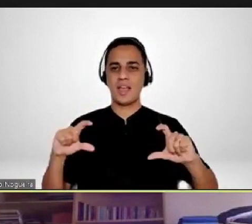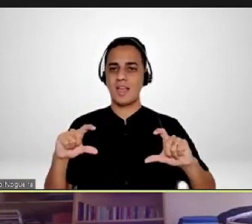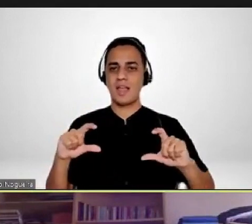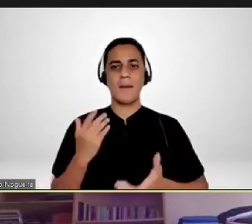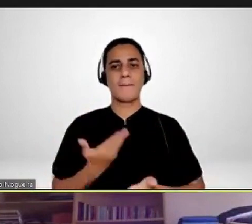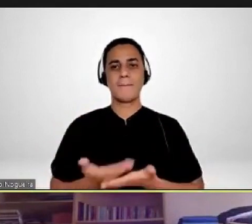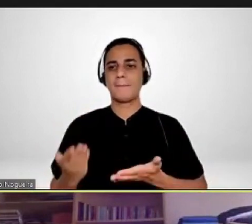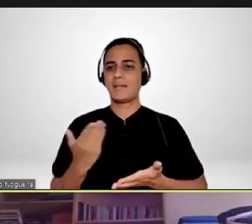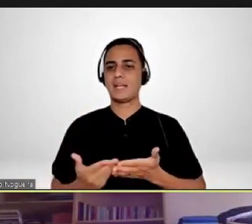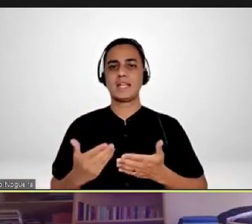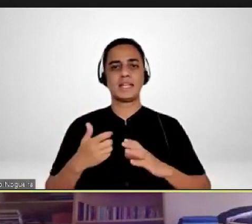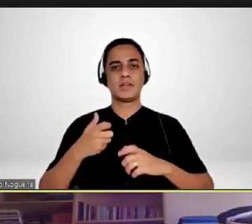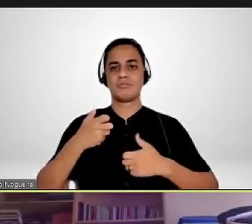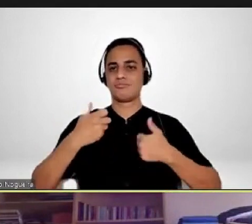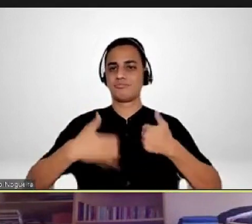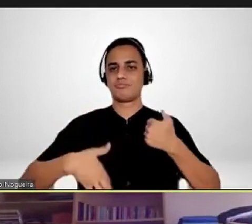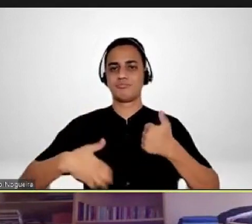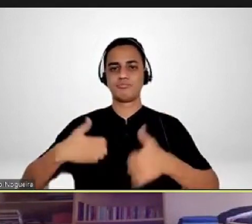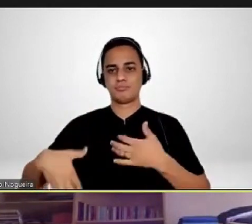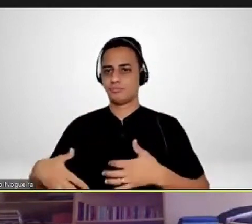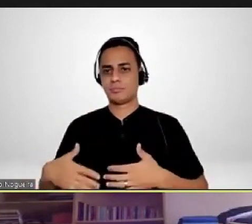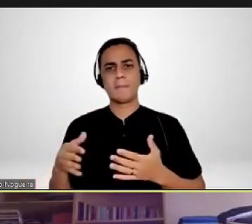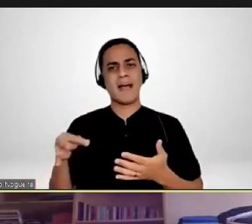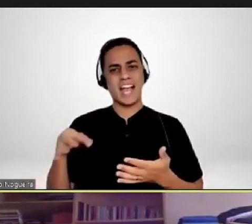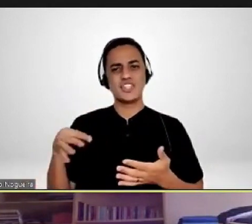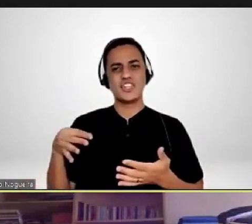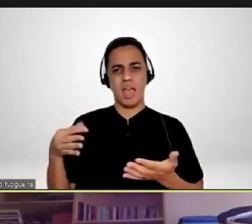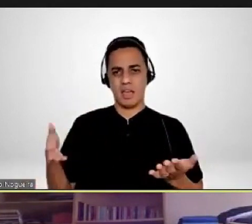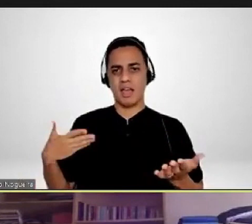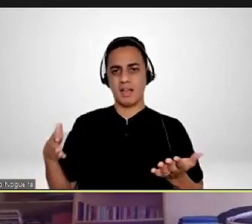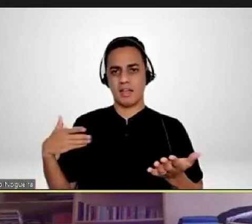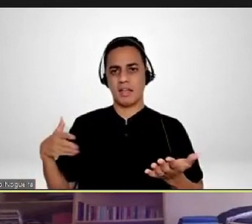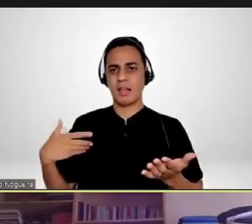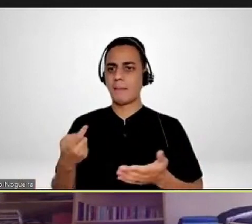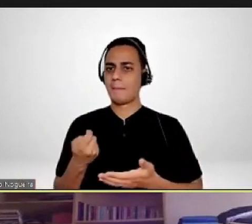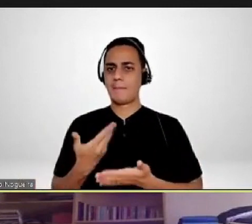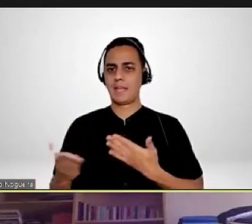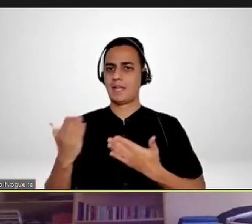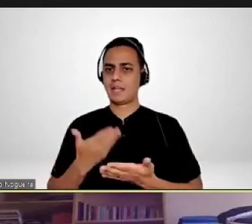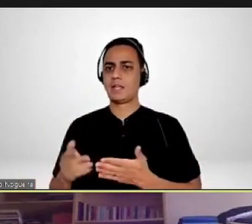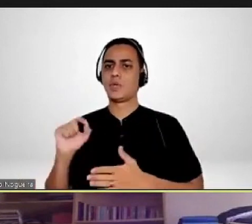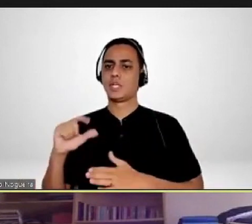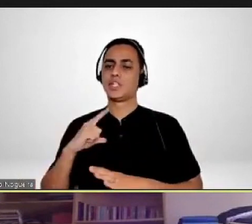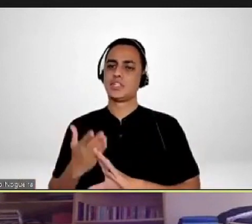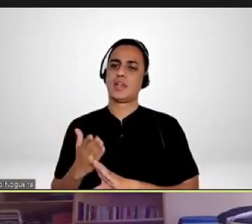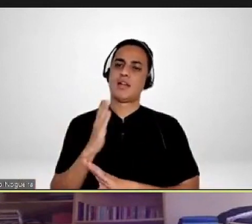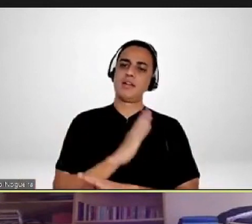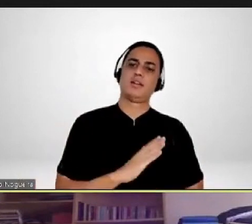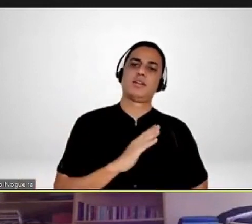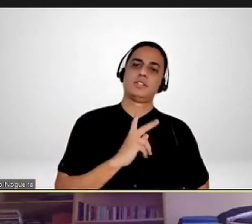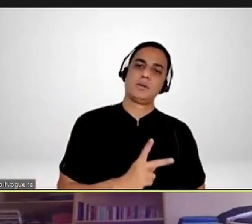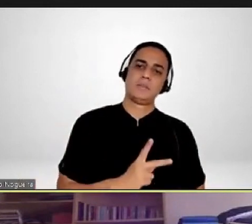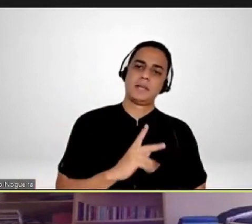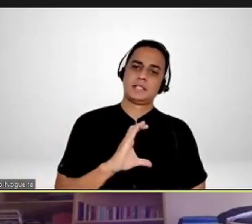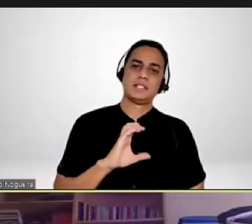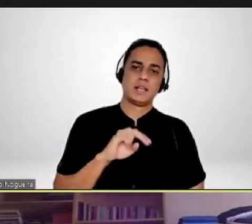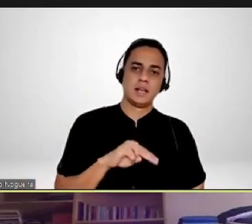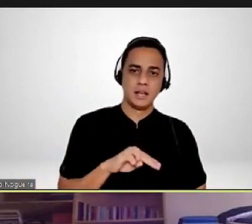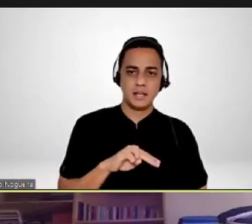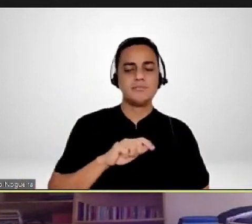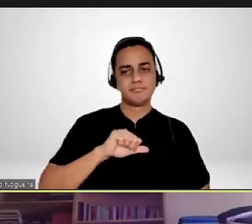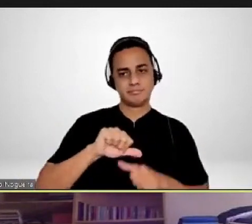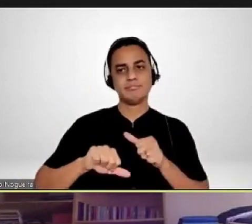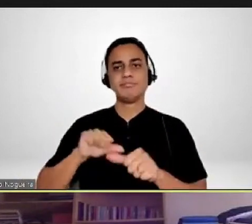muita extensão em número de páginas, mesmo em relação ao que se tinha nos parâmetros curriculares. Então, isso é uma